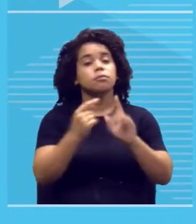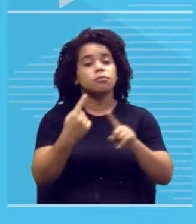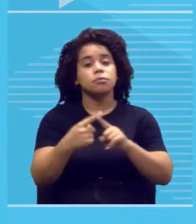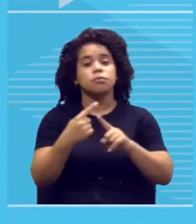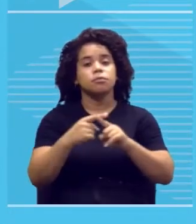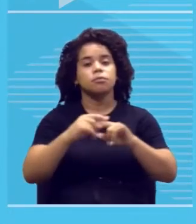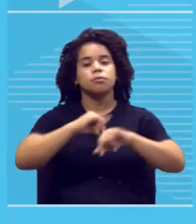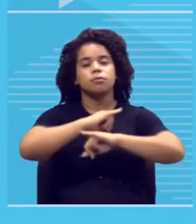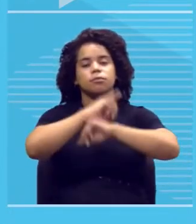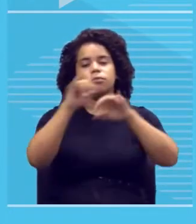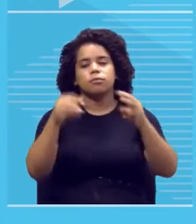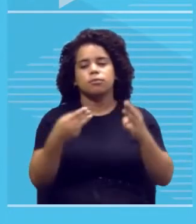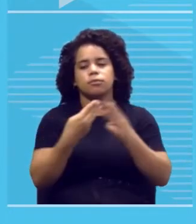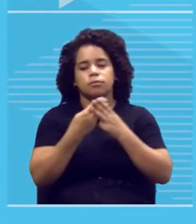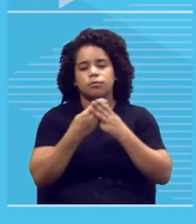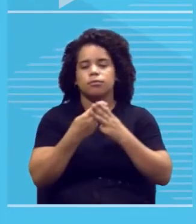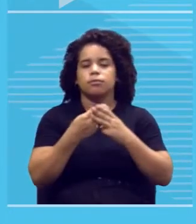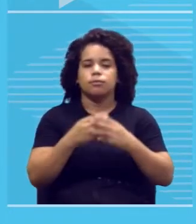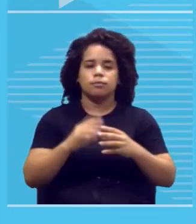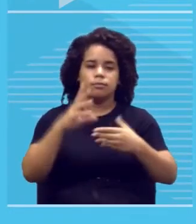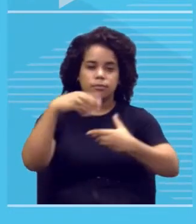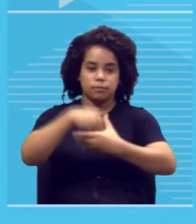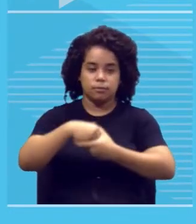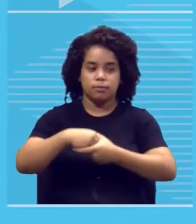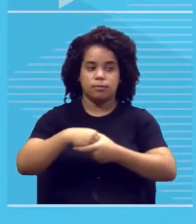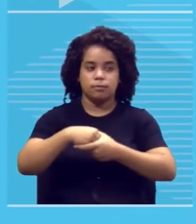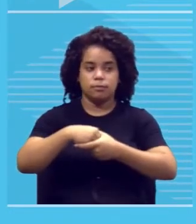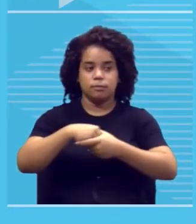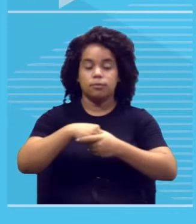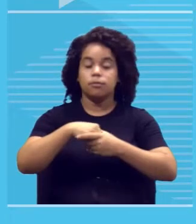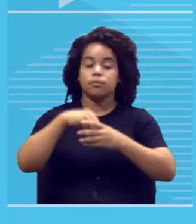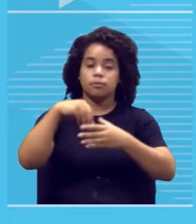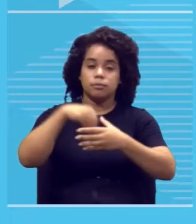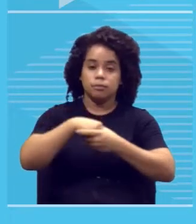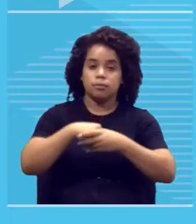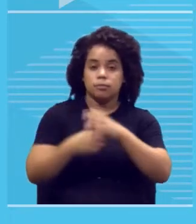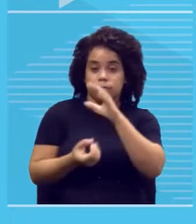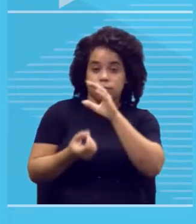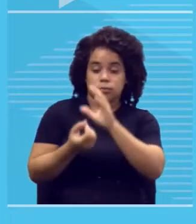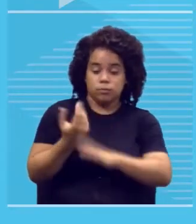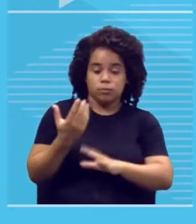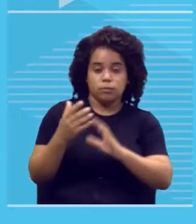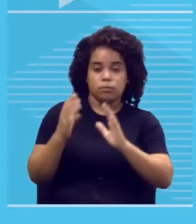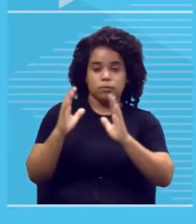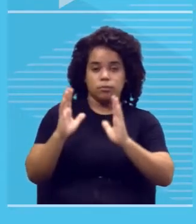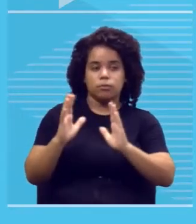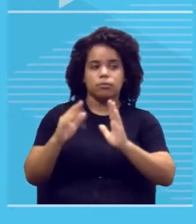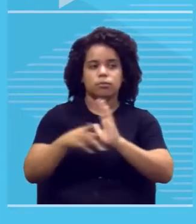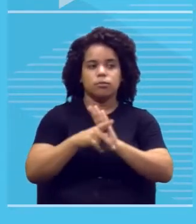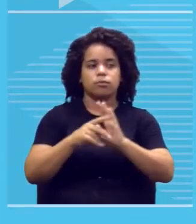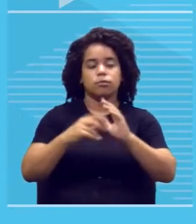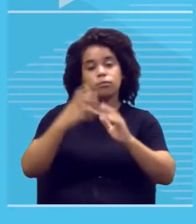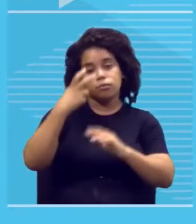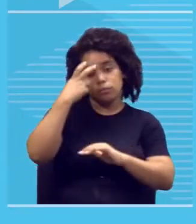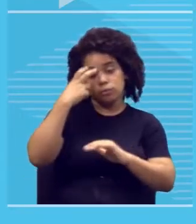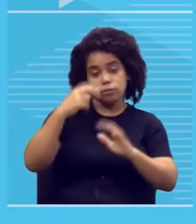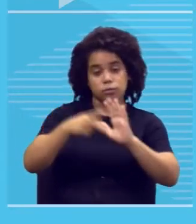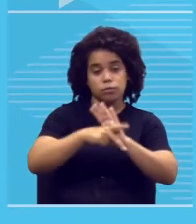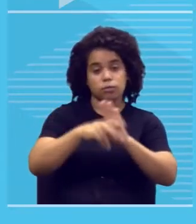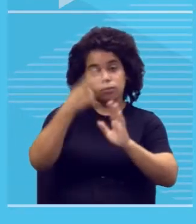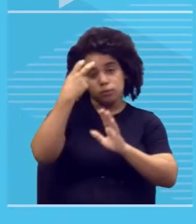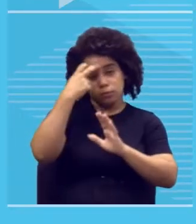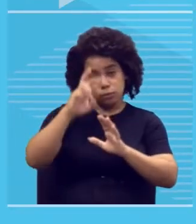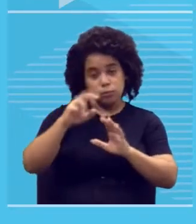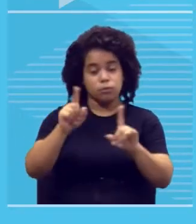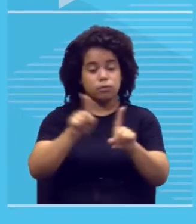dentro da construção desse novo eixo intelecto cultural artístico